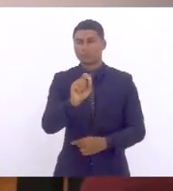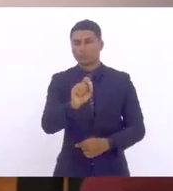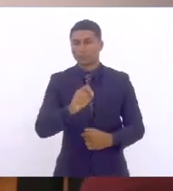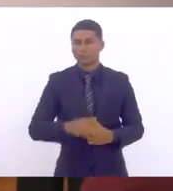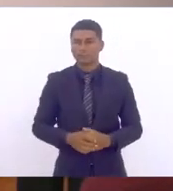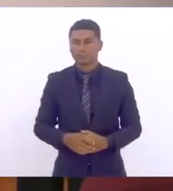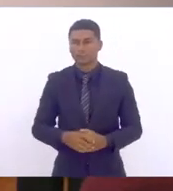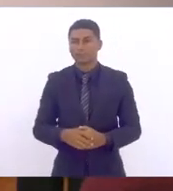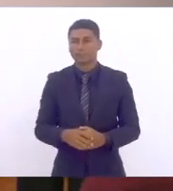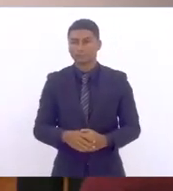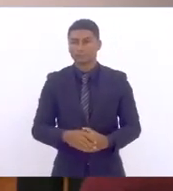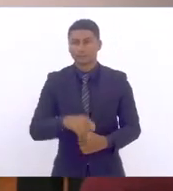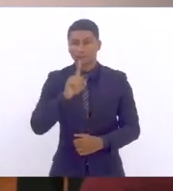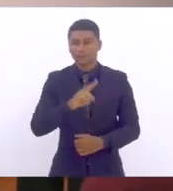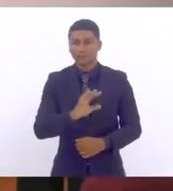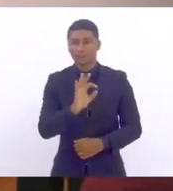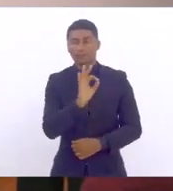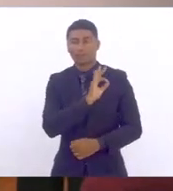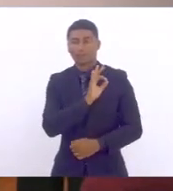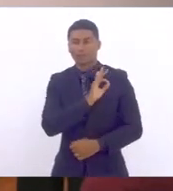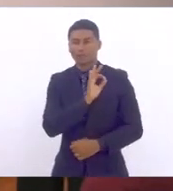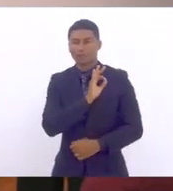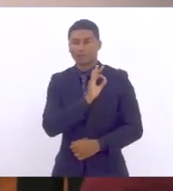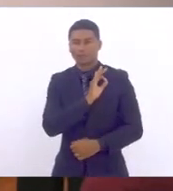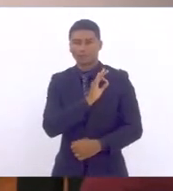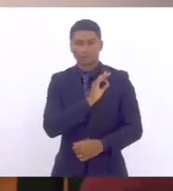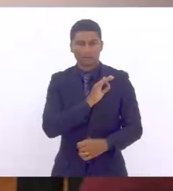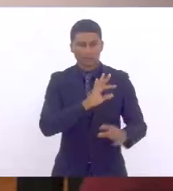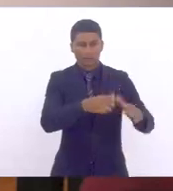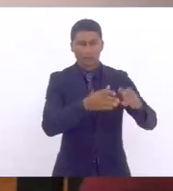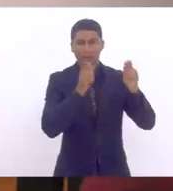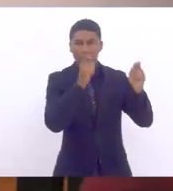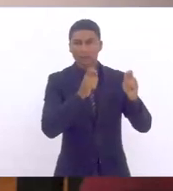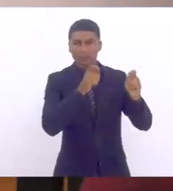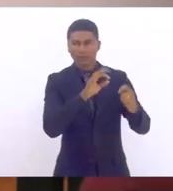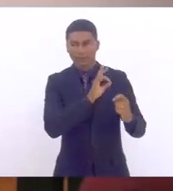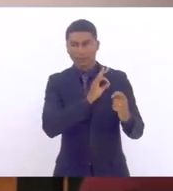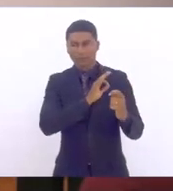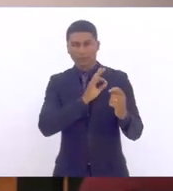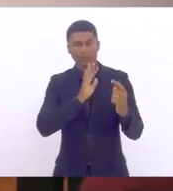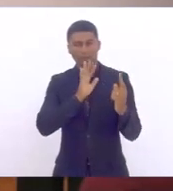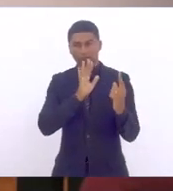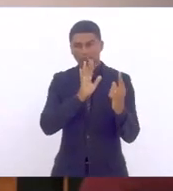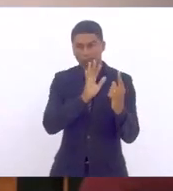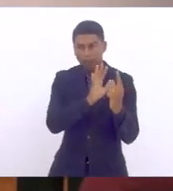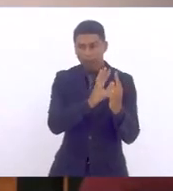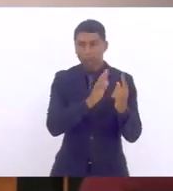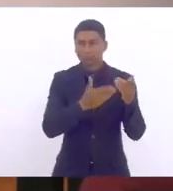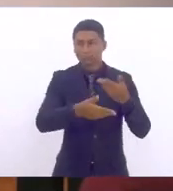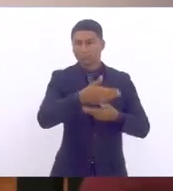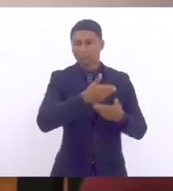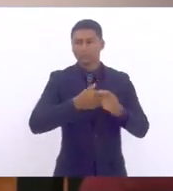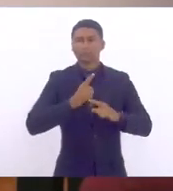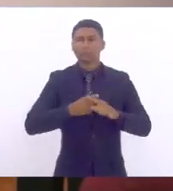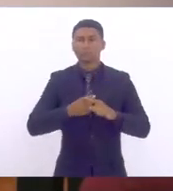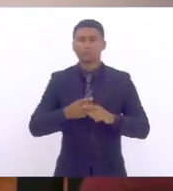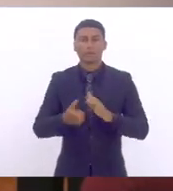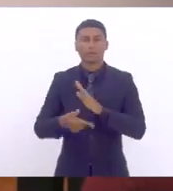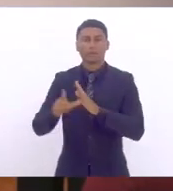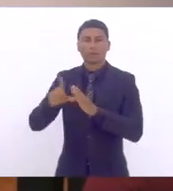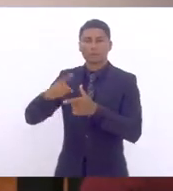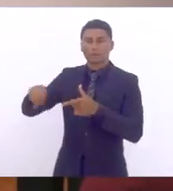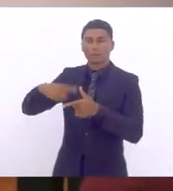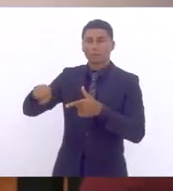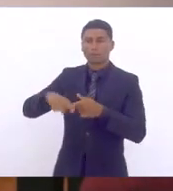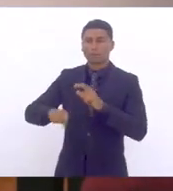uma polícia de aproximação com a torcida. Porque qual era o problema que nós vivíamos antes? A cada jogo, era